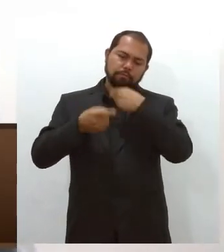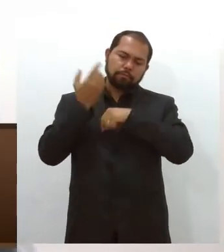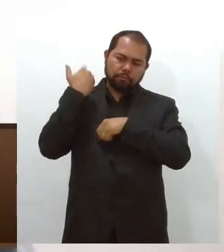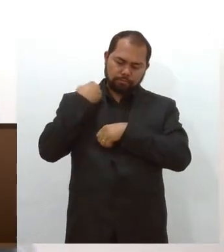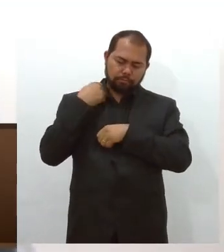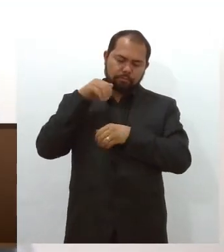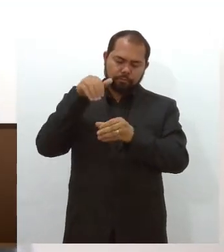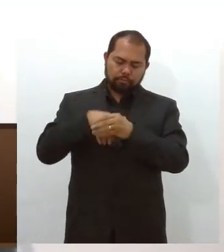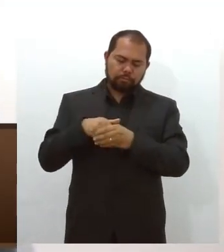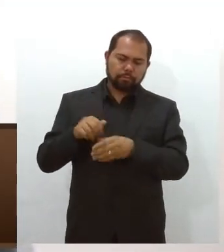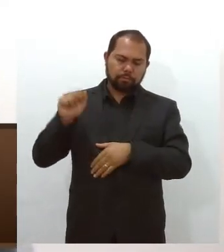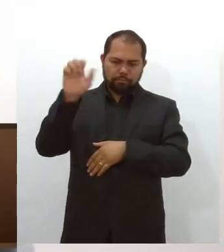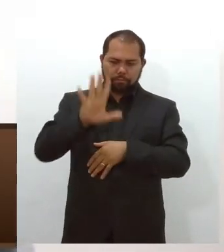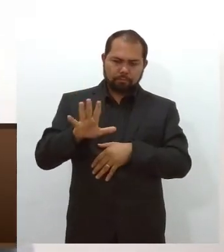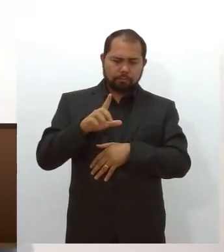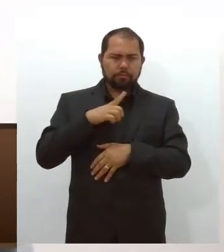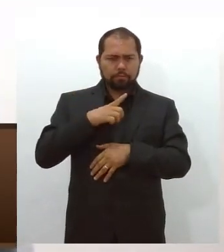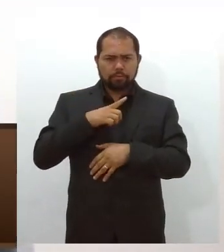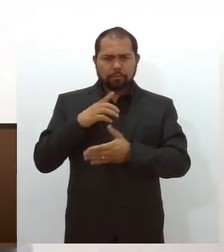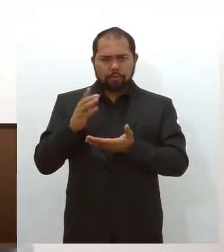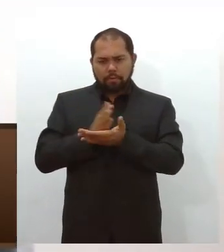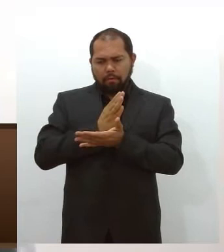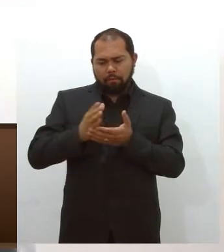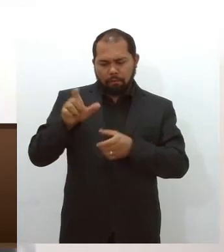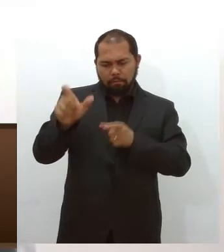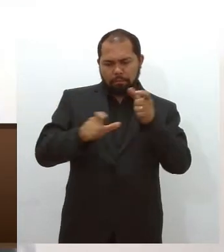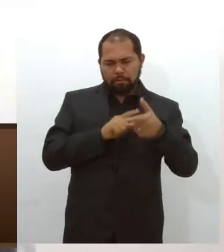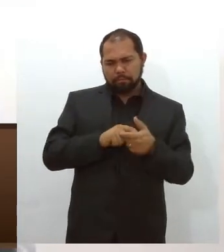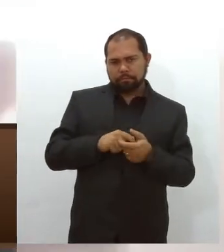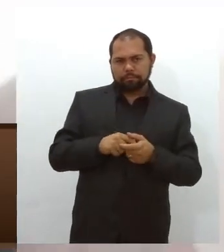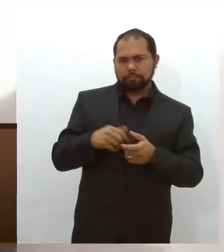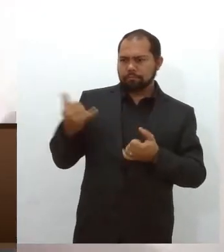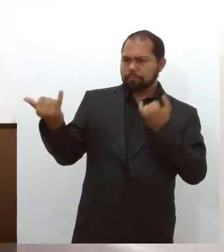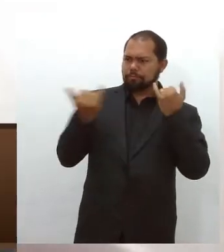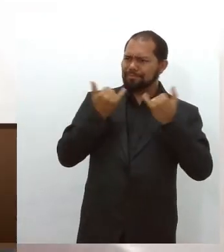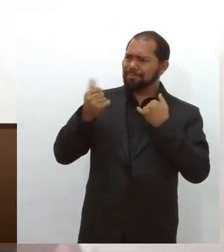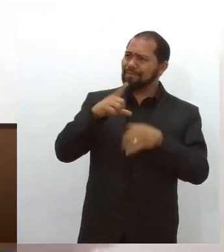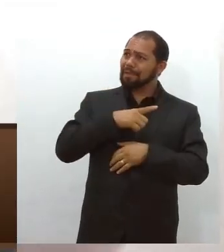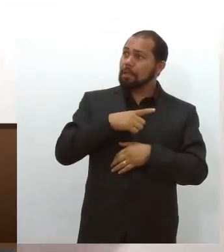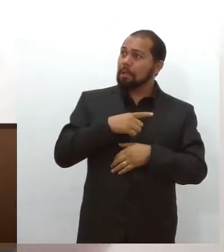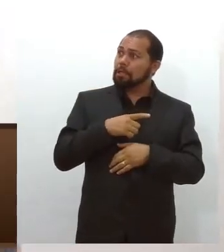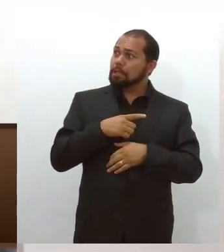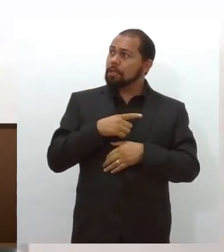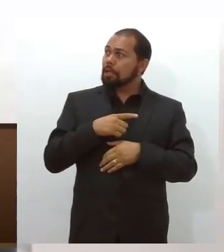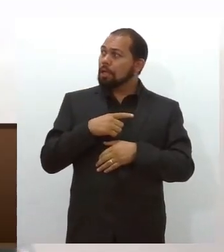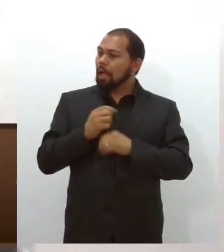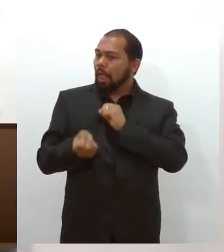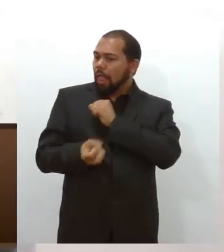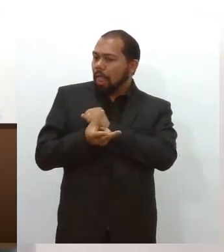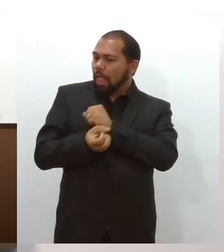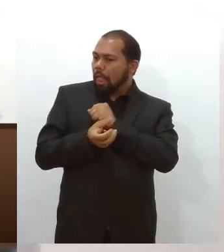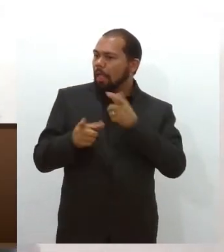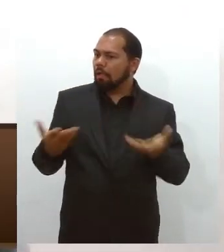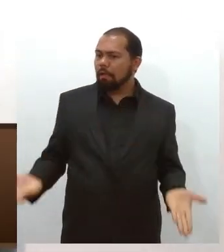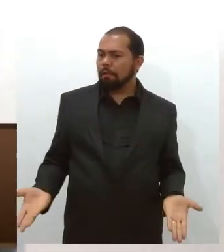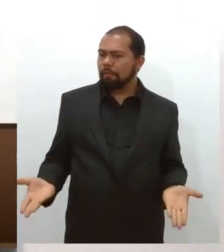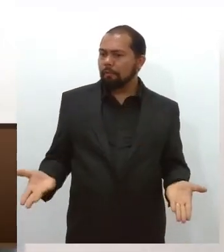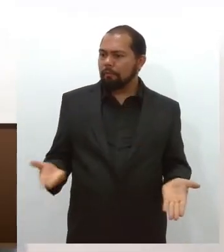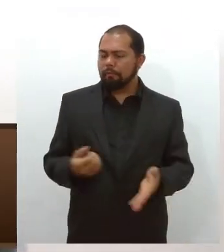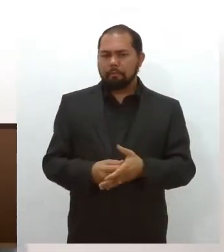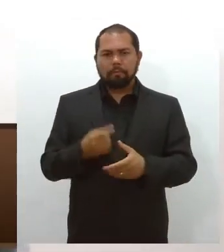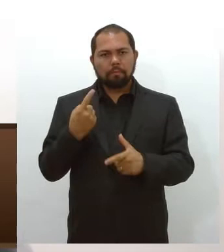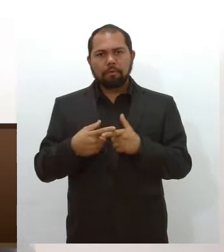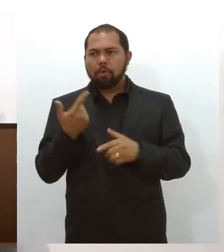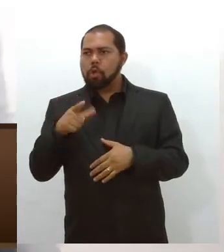houve pessoas que informaram que estava havendo fraude, que a urna não tinha o seu candidato, mas na verdade foi